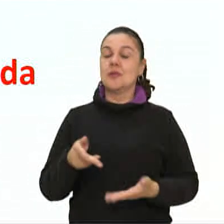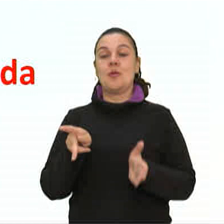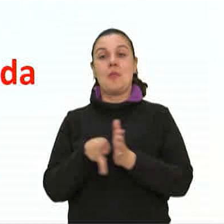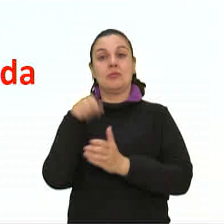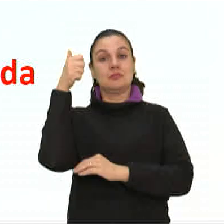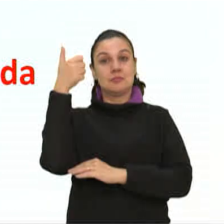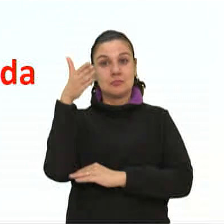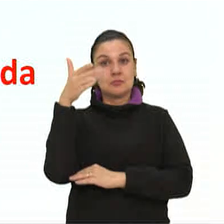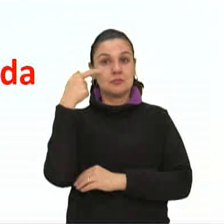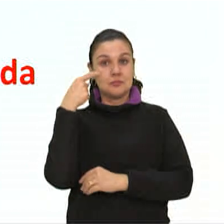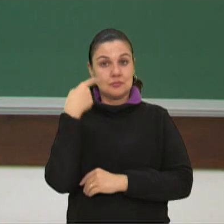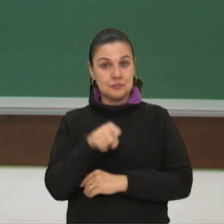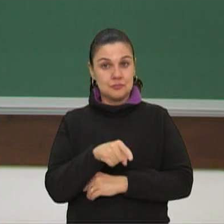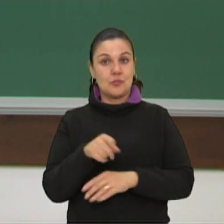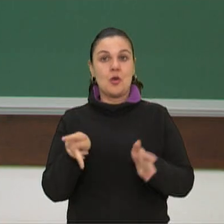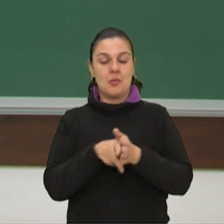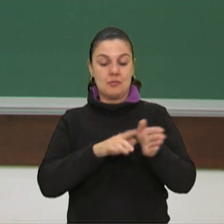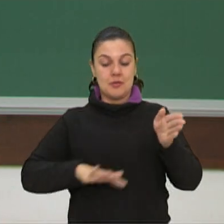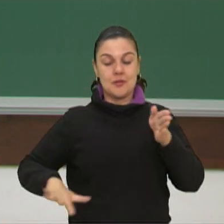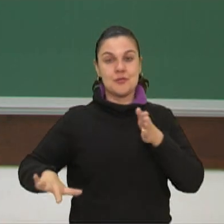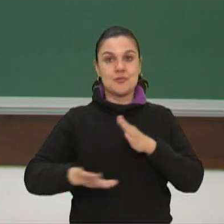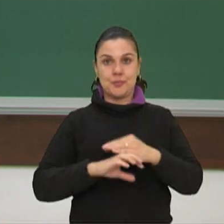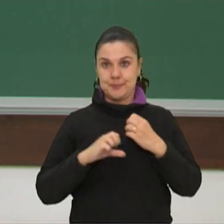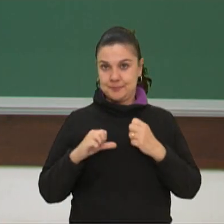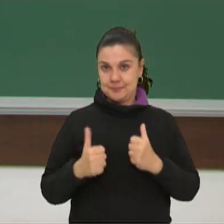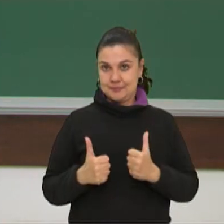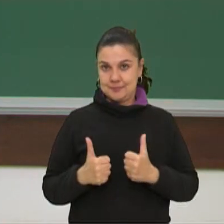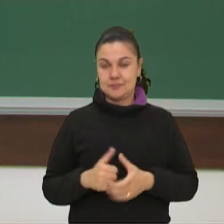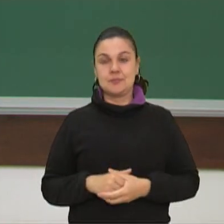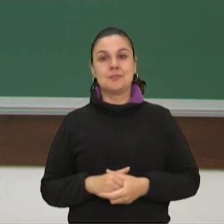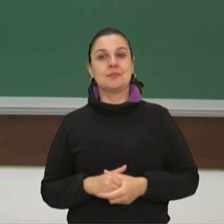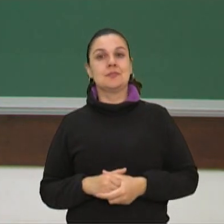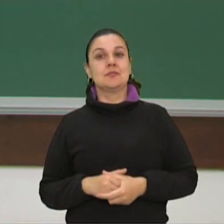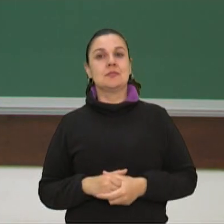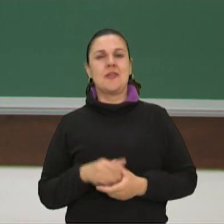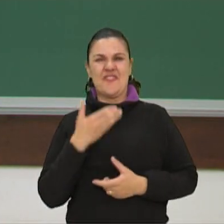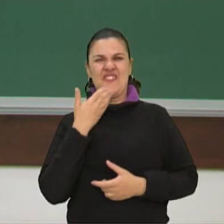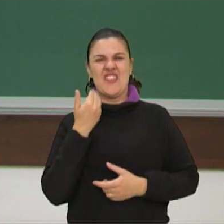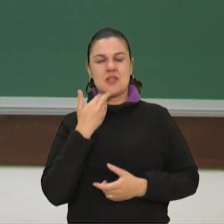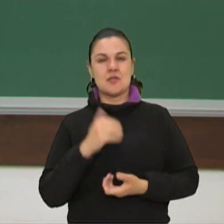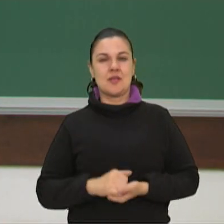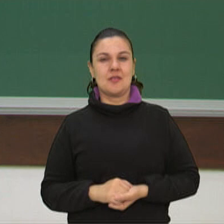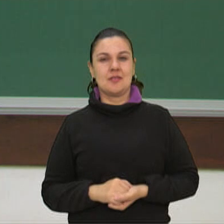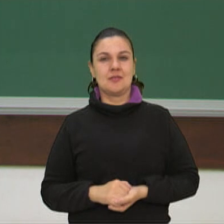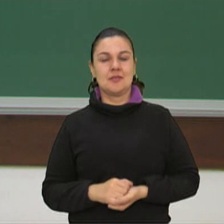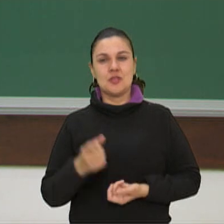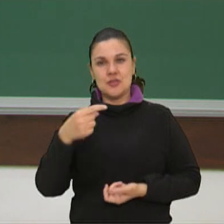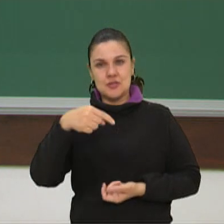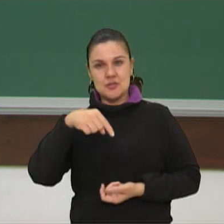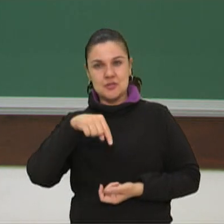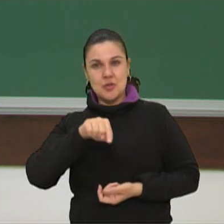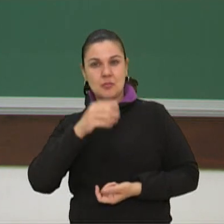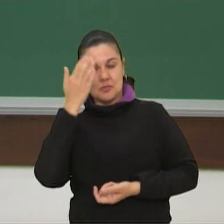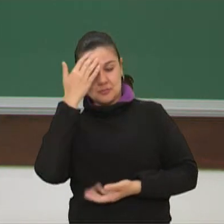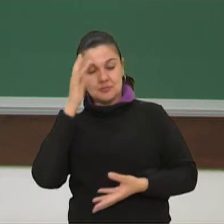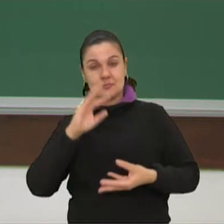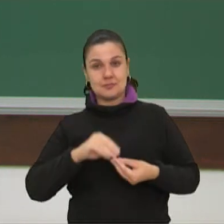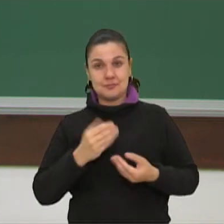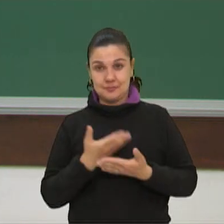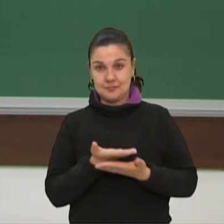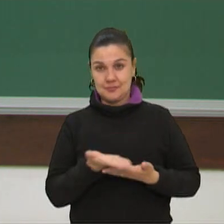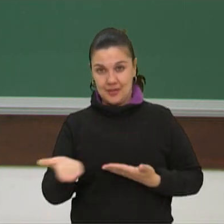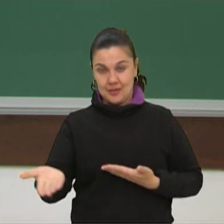a descobrir as minas de ouro nessa região. Uma ação direta. Facinho esse exercício só para você aí entrar no clima da